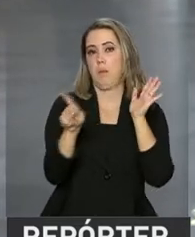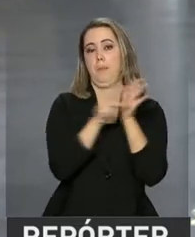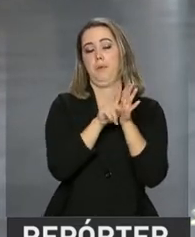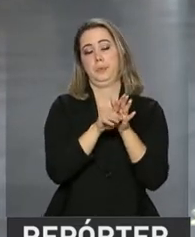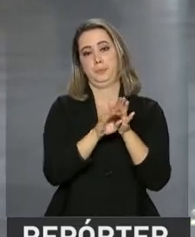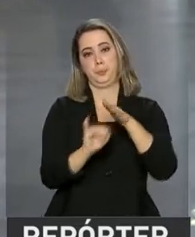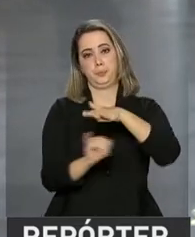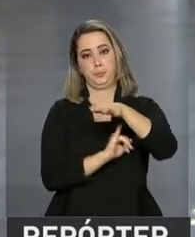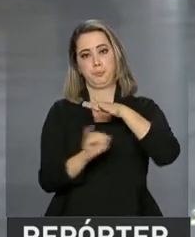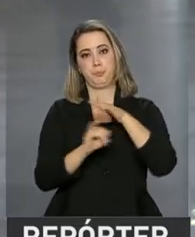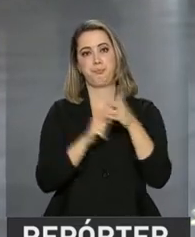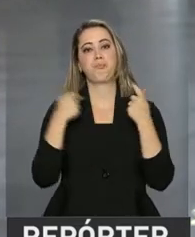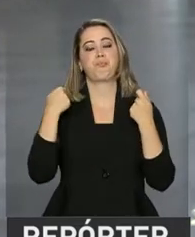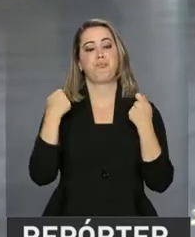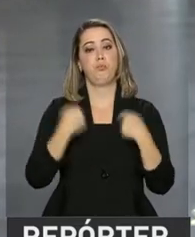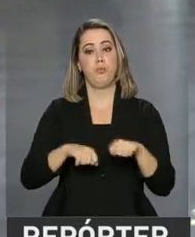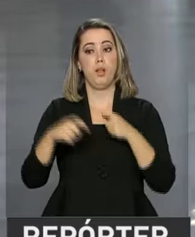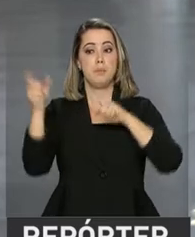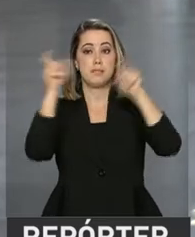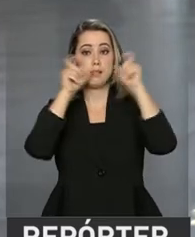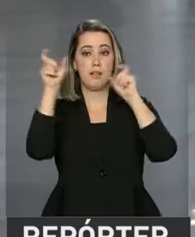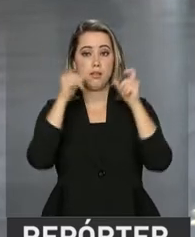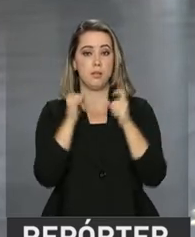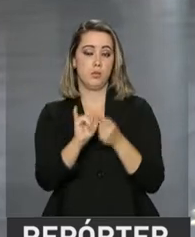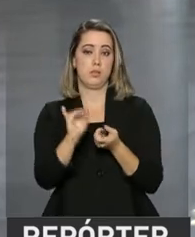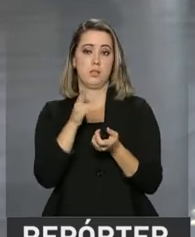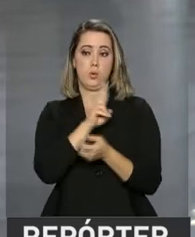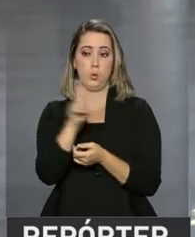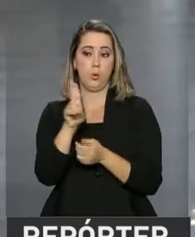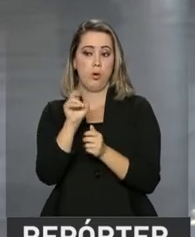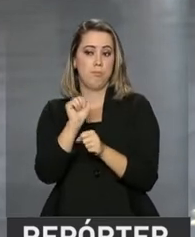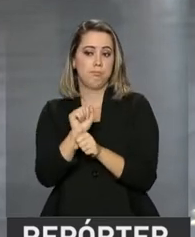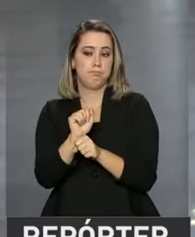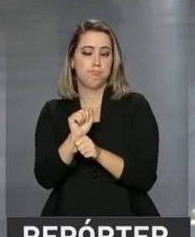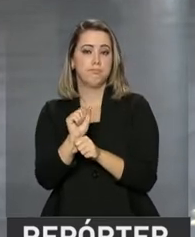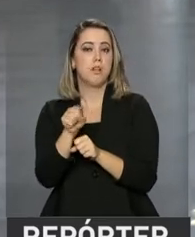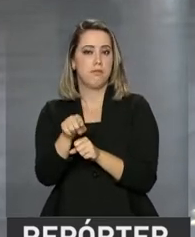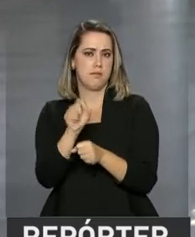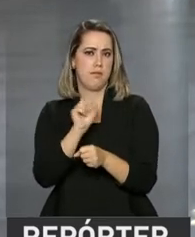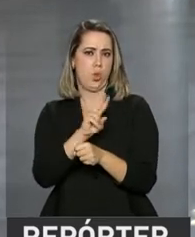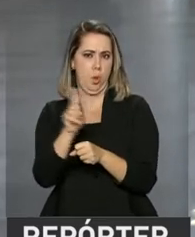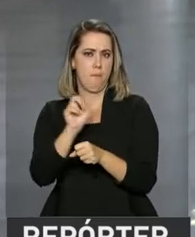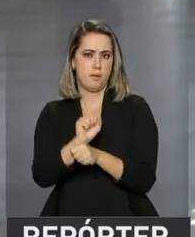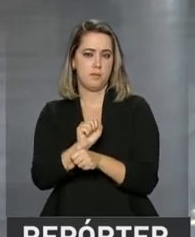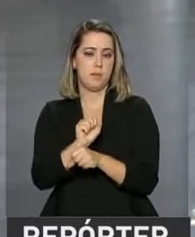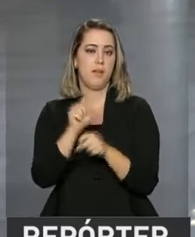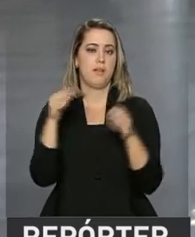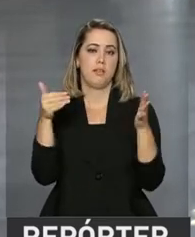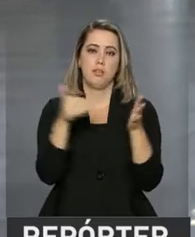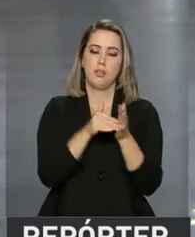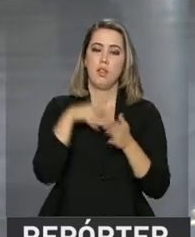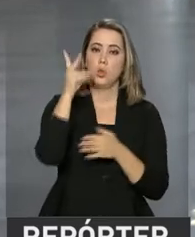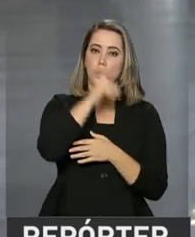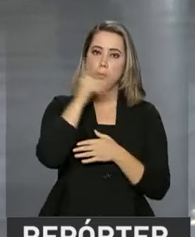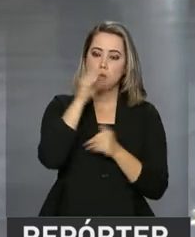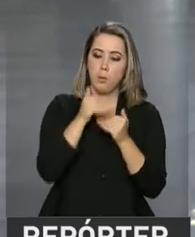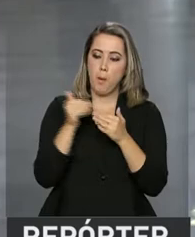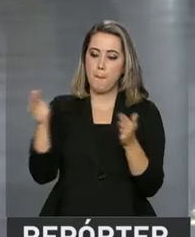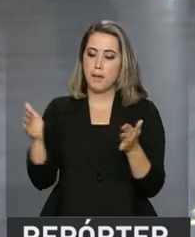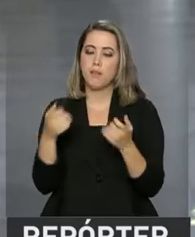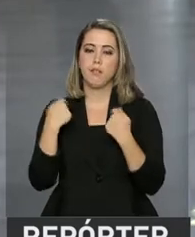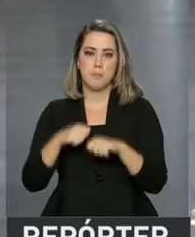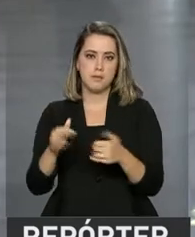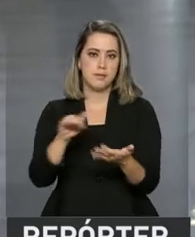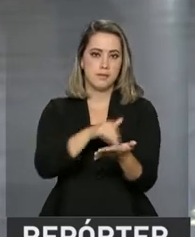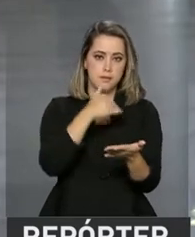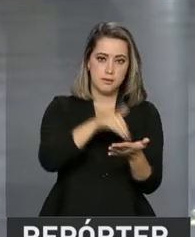primeira lista de chamada deve ficar atento a inscrição para a lista de espera está aberta até o próximo domingo dia 19 a